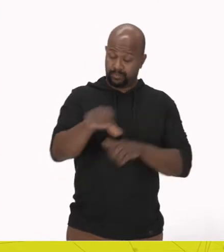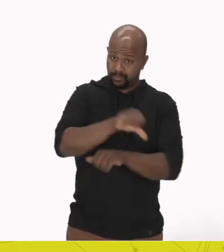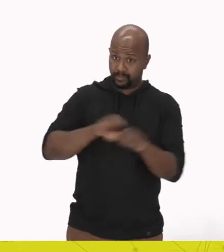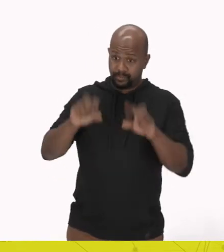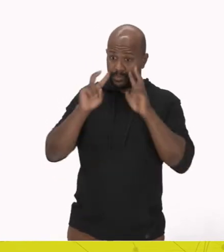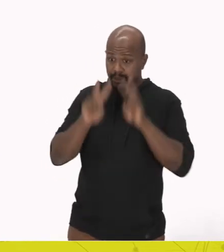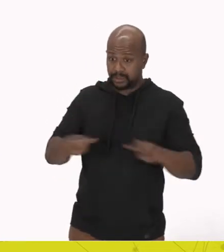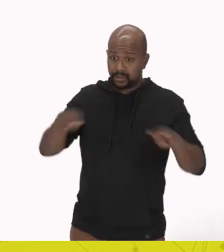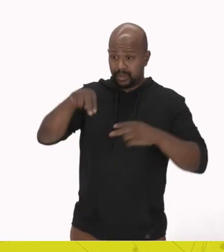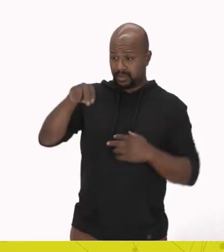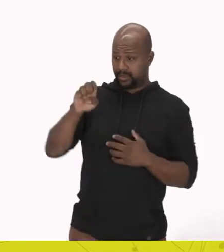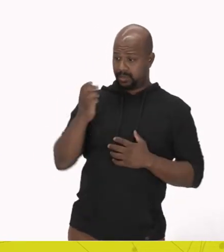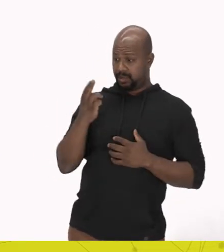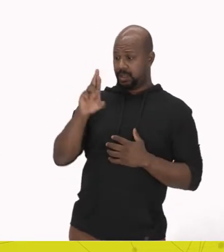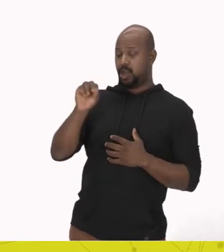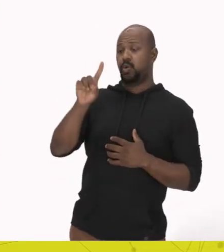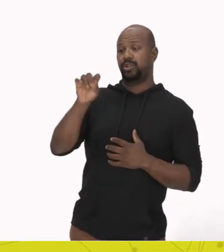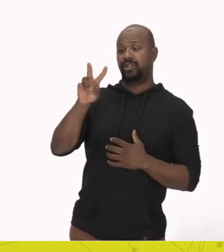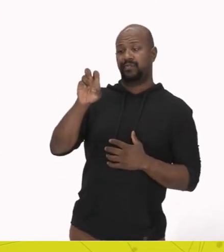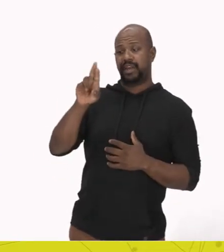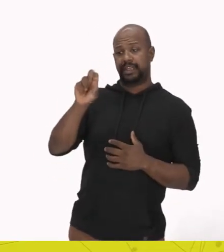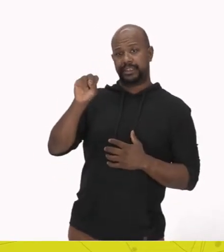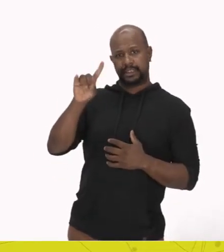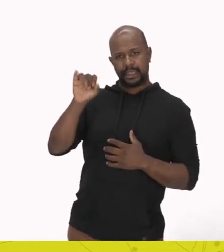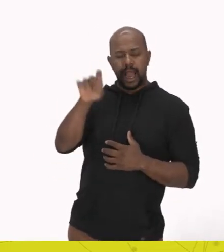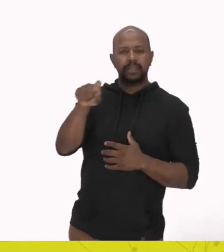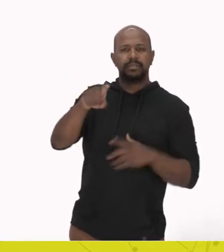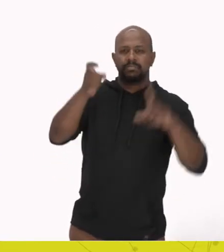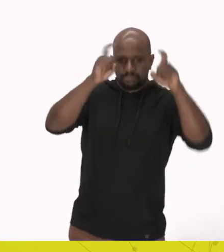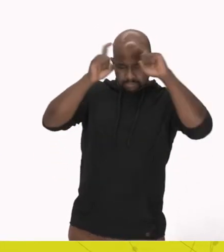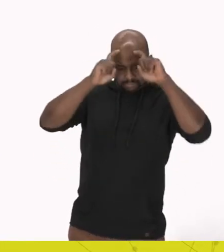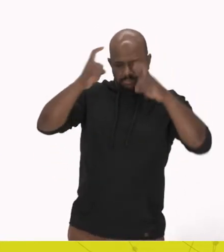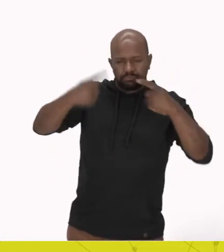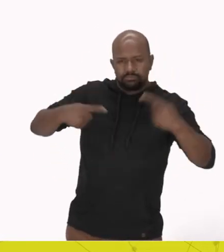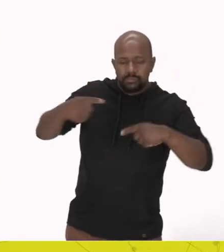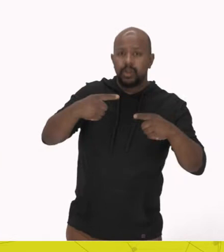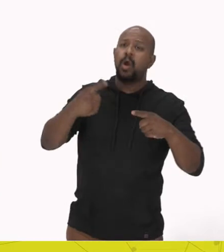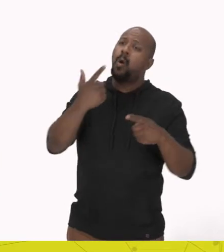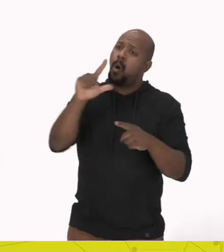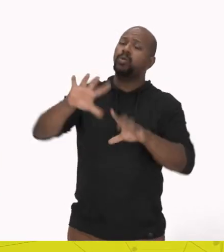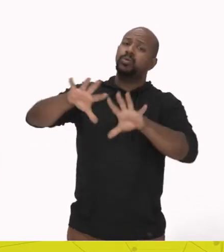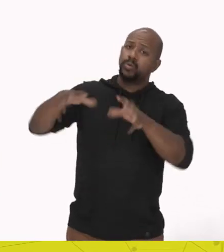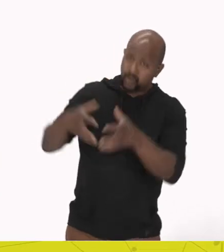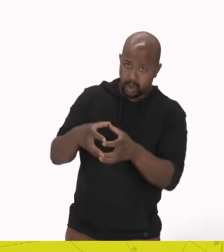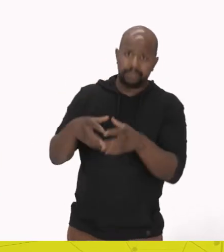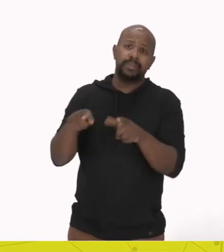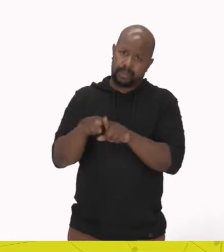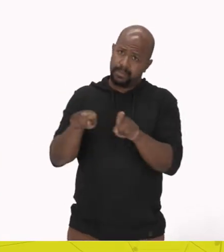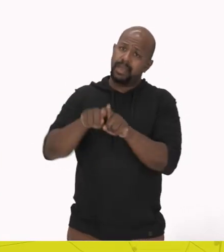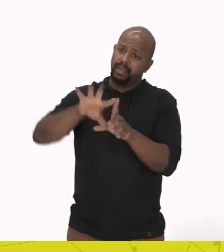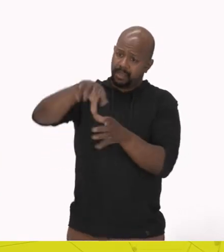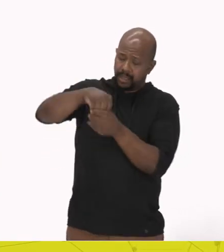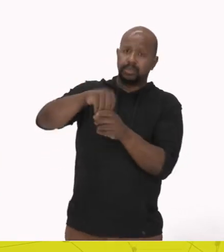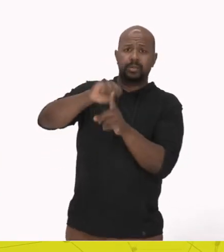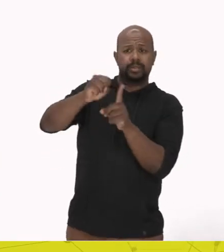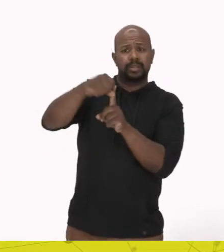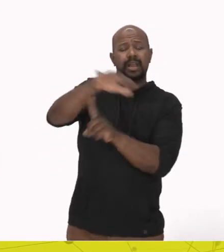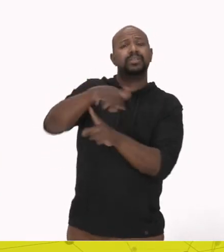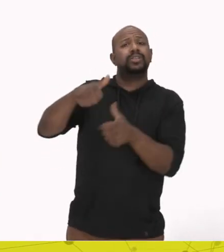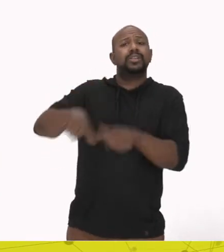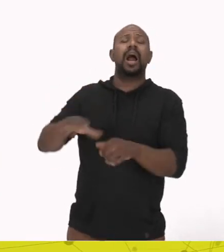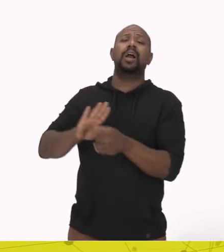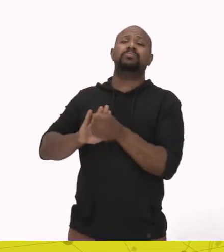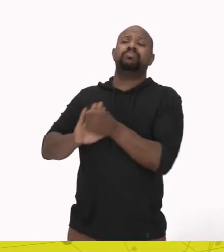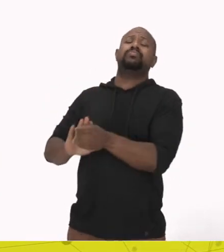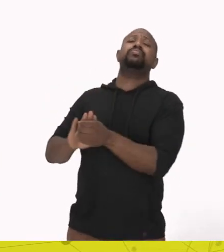da neurodiversidade, podemos aproximar a esse debate outros grupos socialmente excluídos por